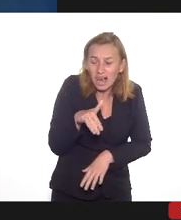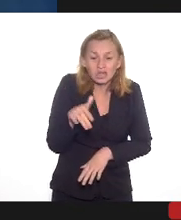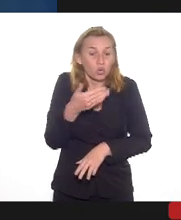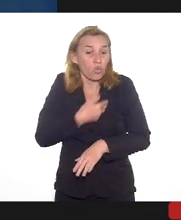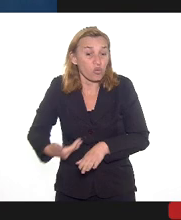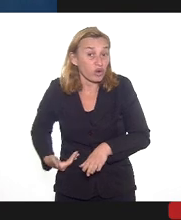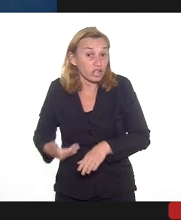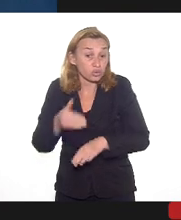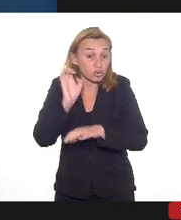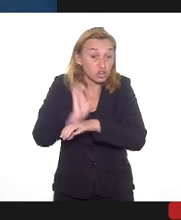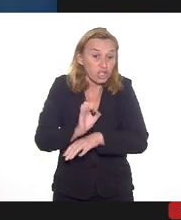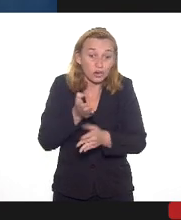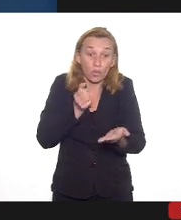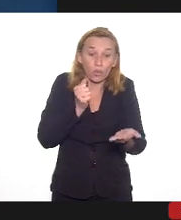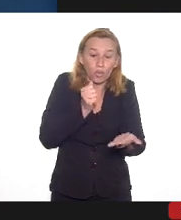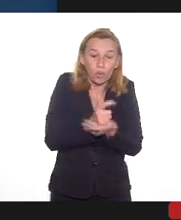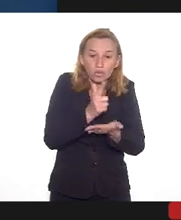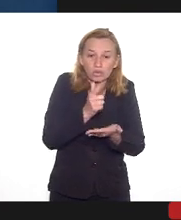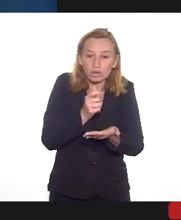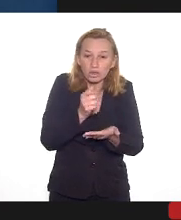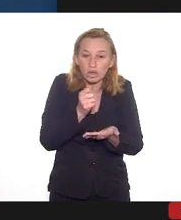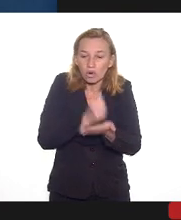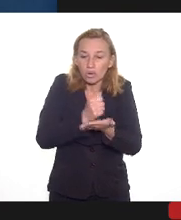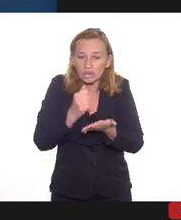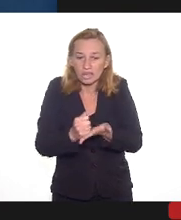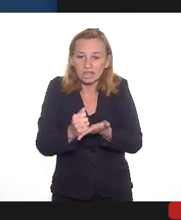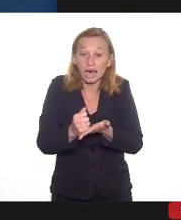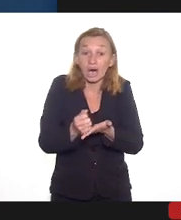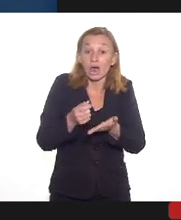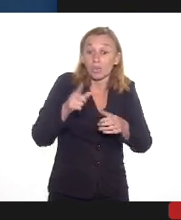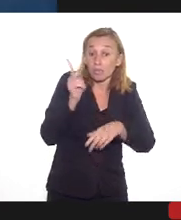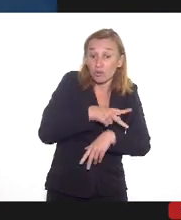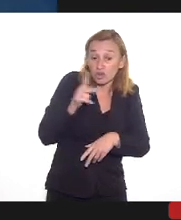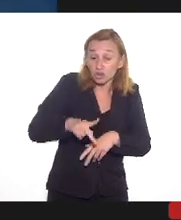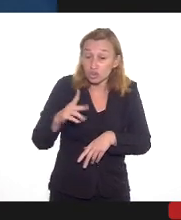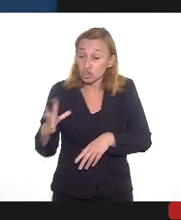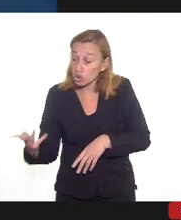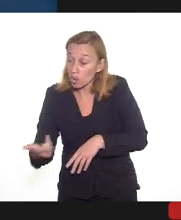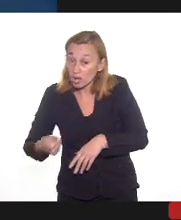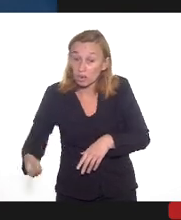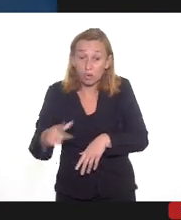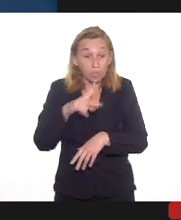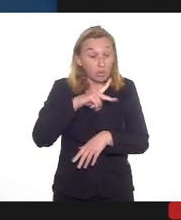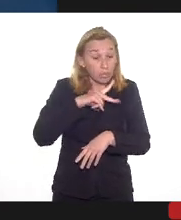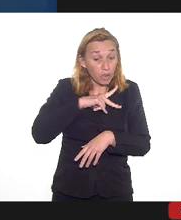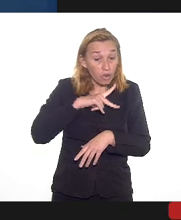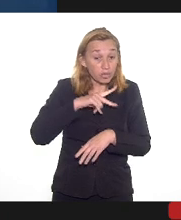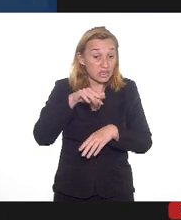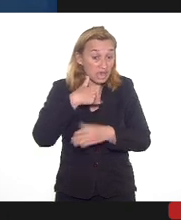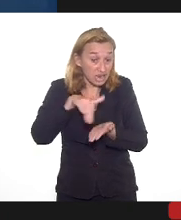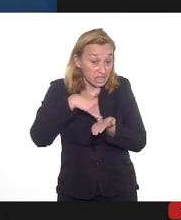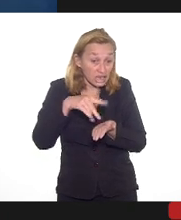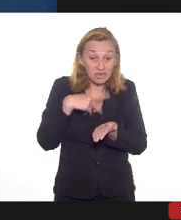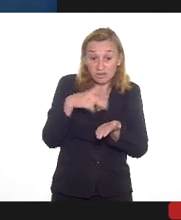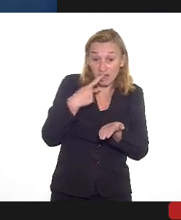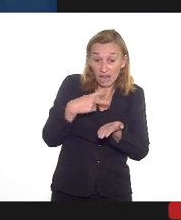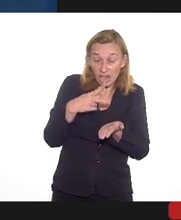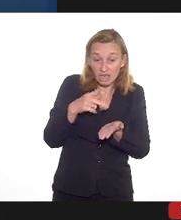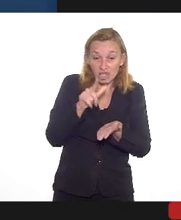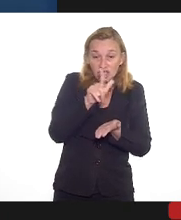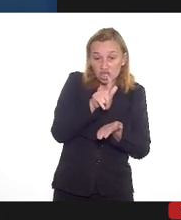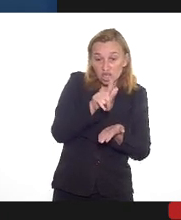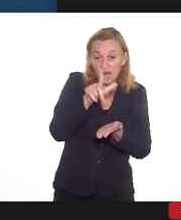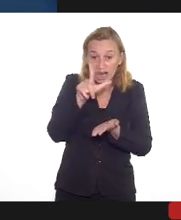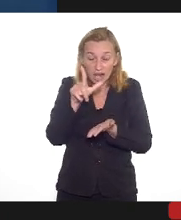Estado contratar professores de qualidade, como o próprio secretário colocou, ou dar